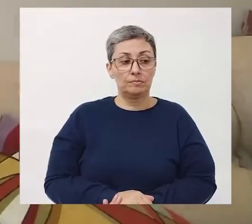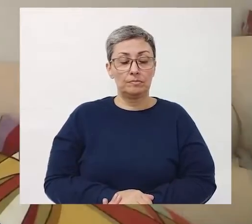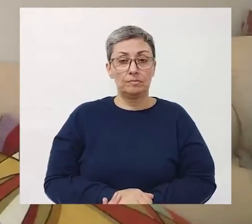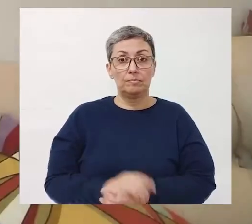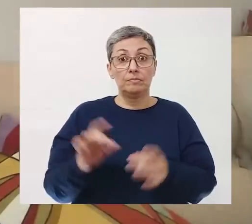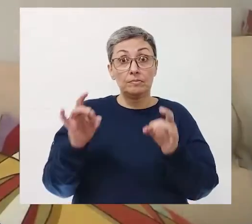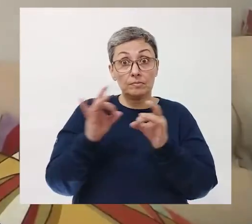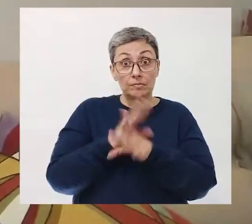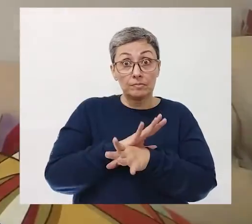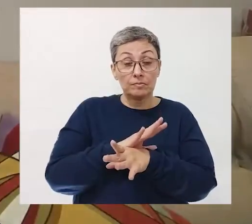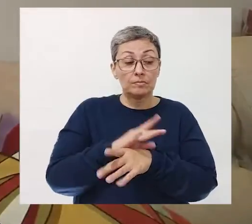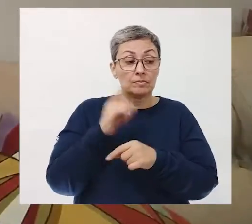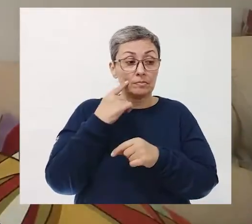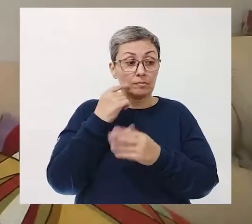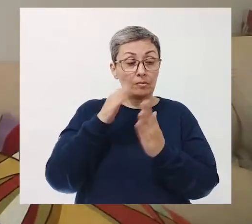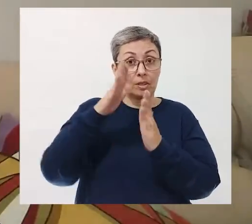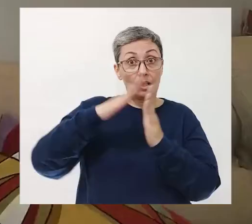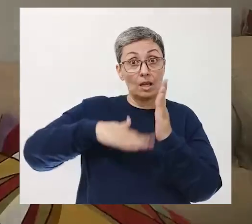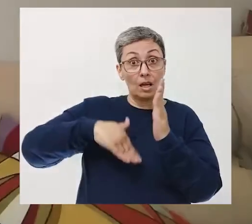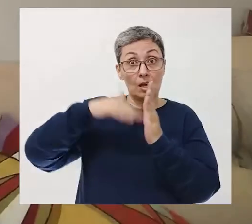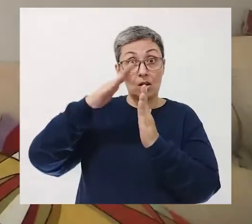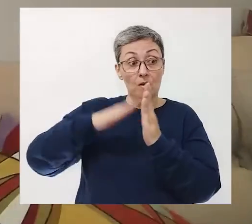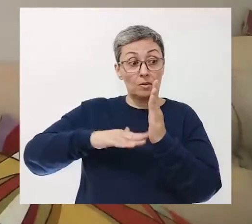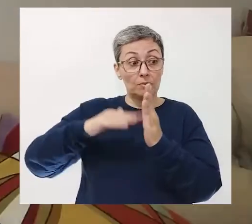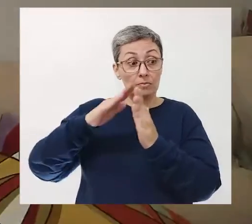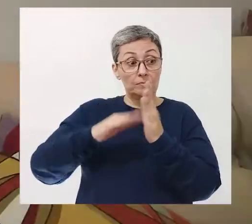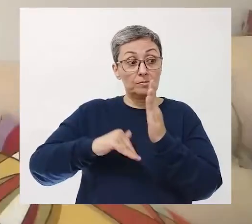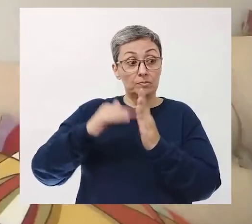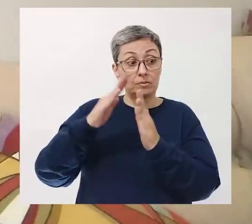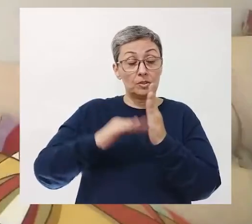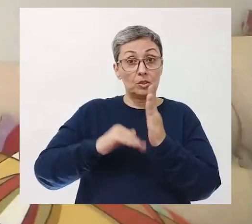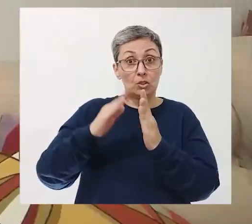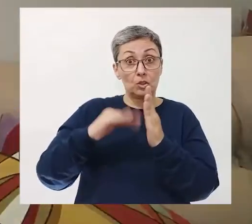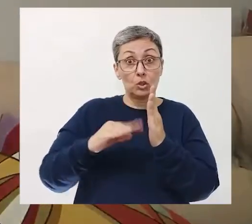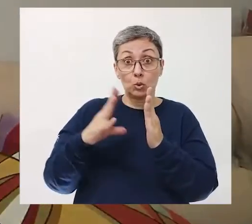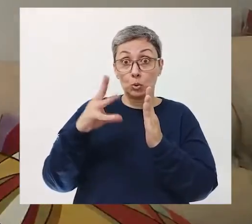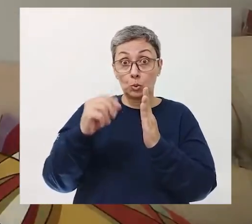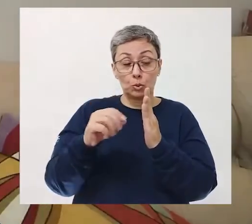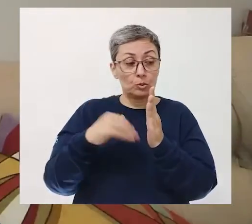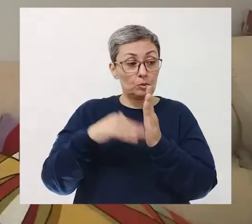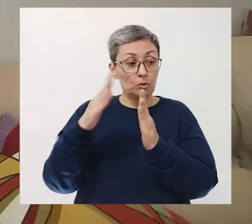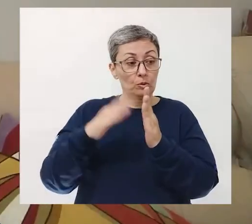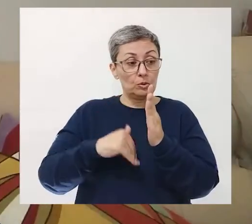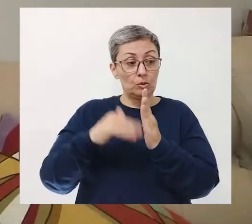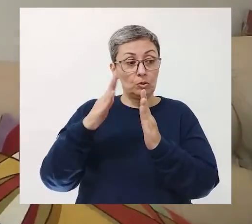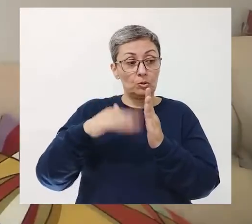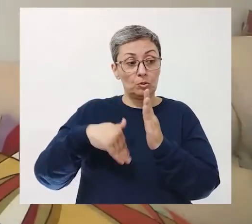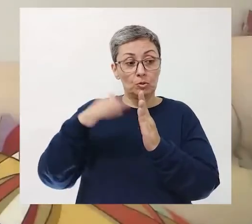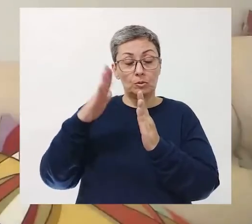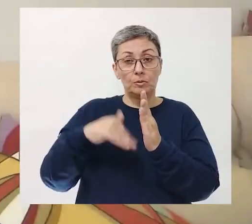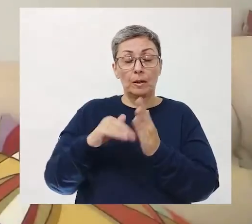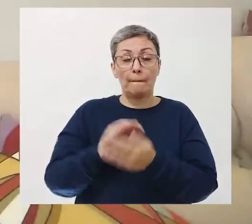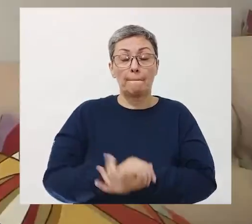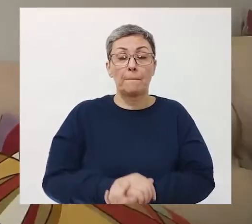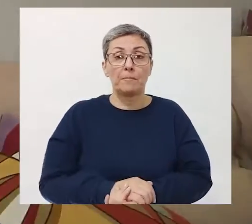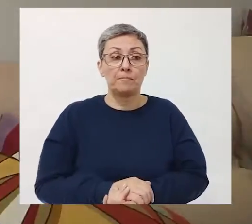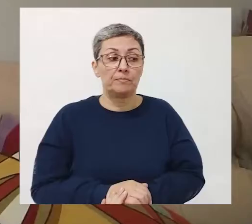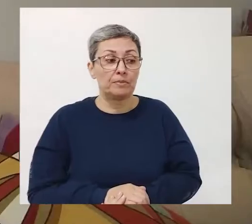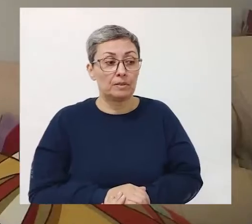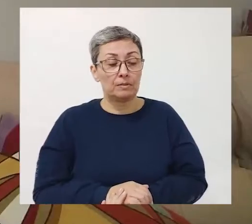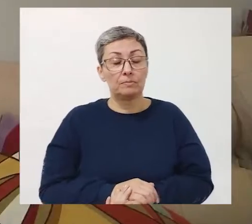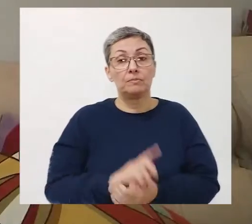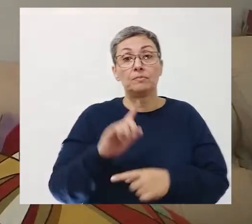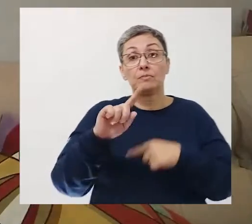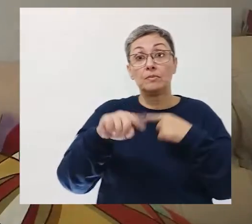Feito isso, vocês vão passar tinta em todo o desenho, tá? Que eu utilizei o pincel. E